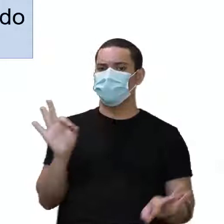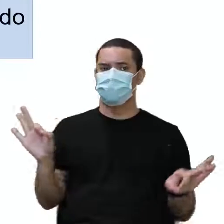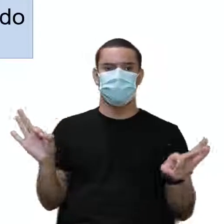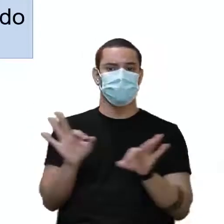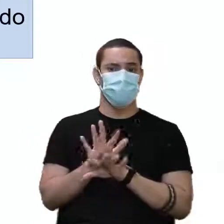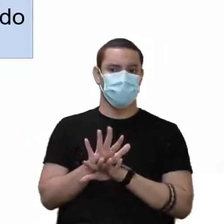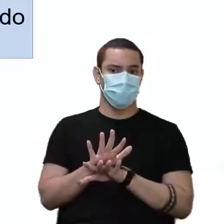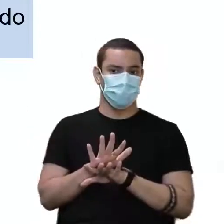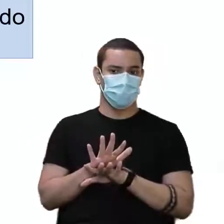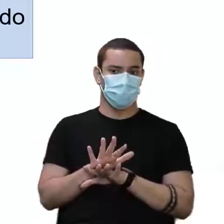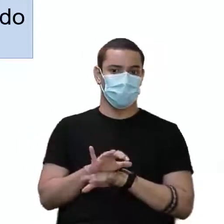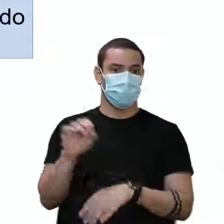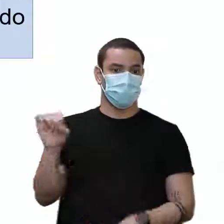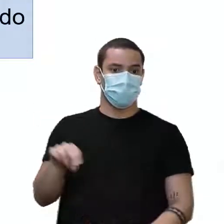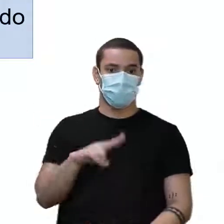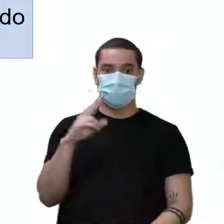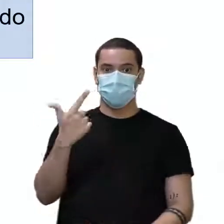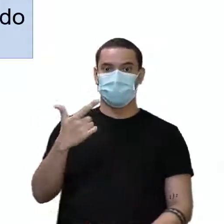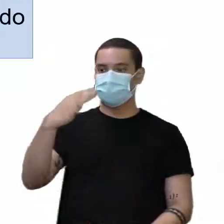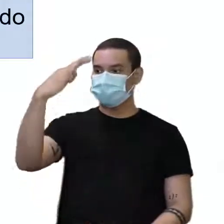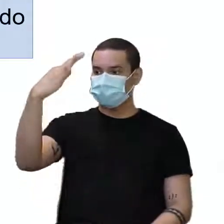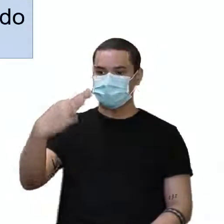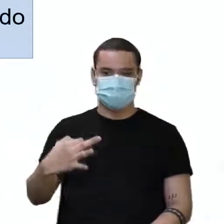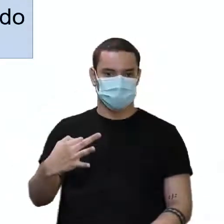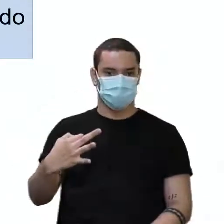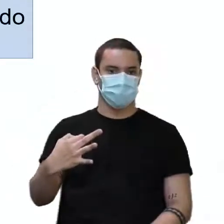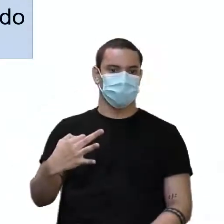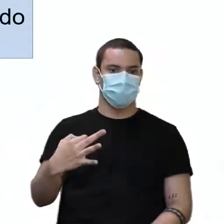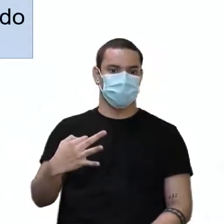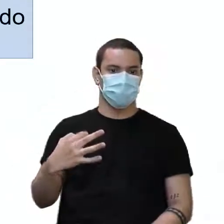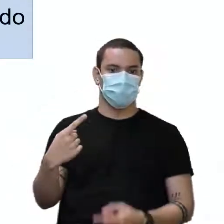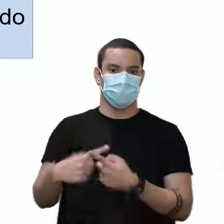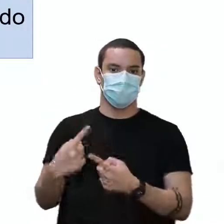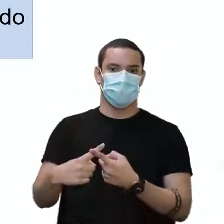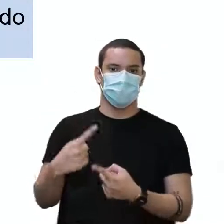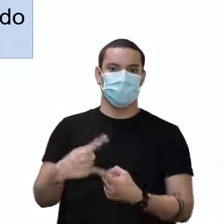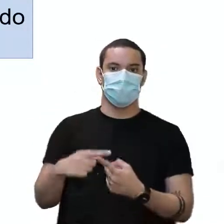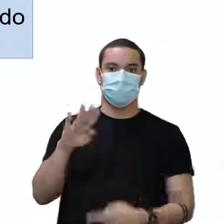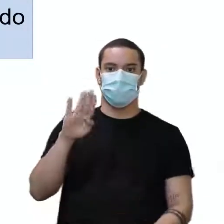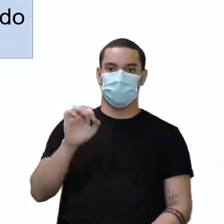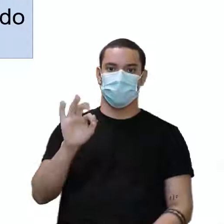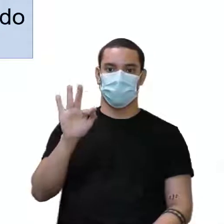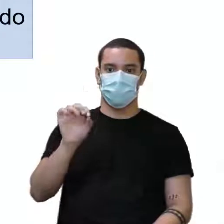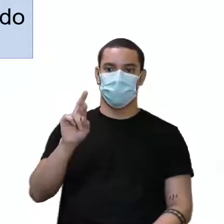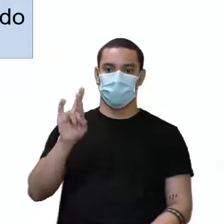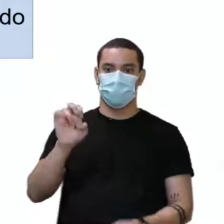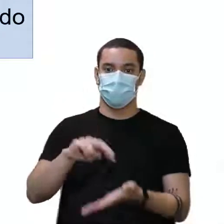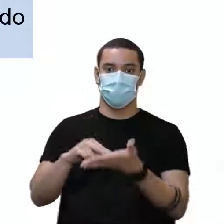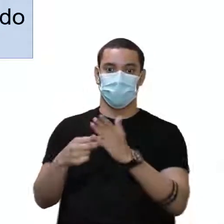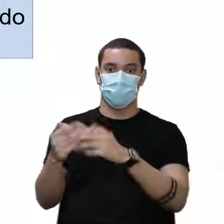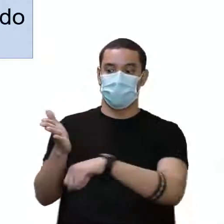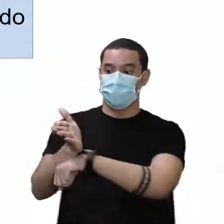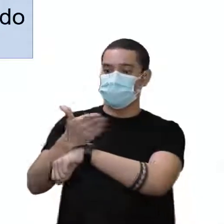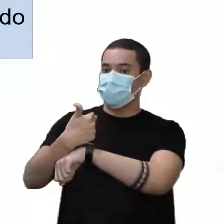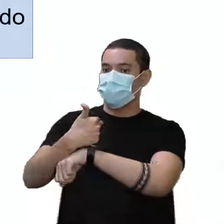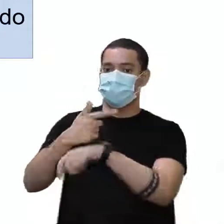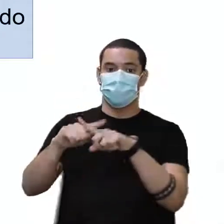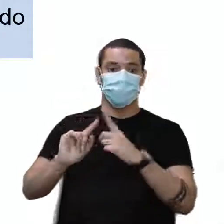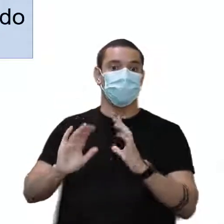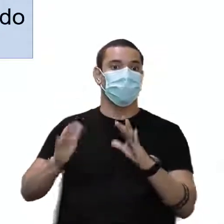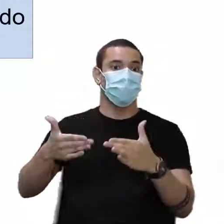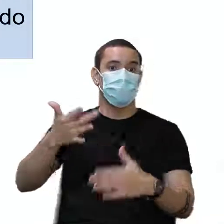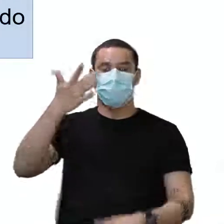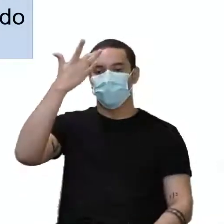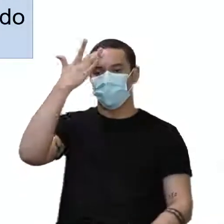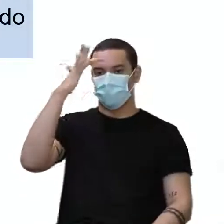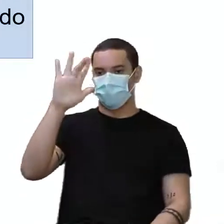quando não é mencionado com exatidão, porque before é antes do que, não é o foco. Pois